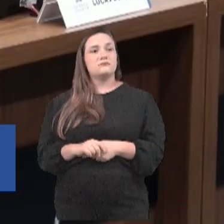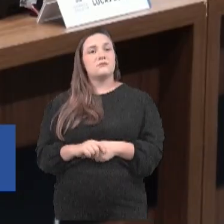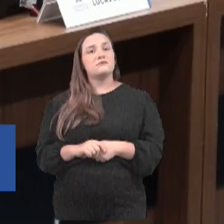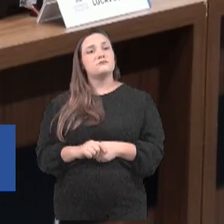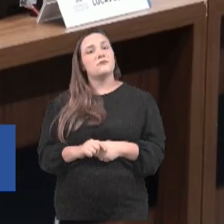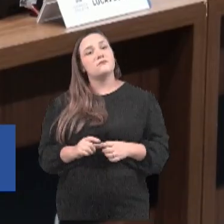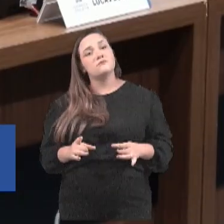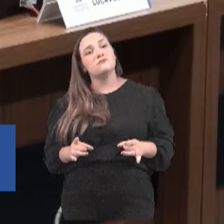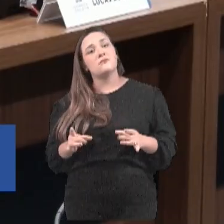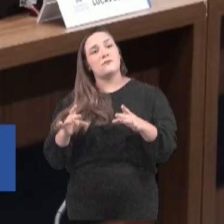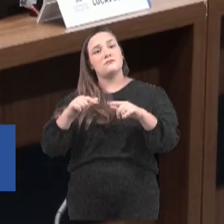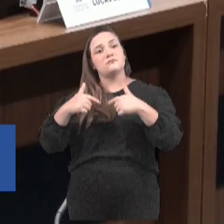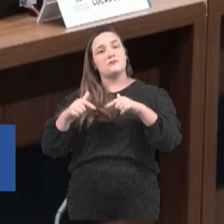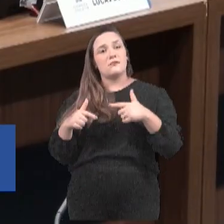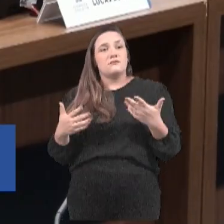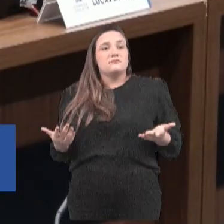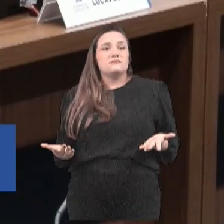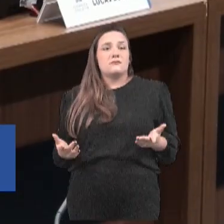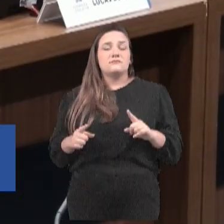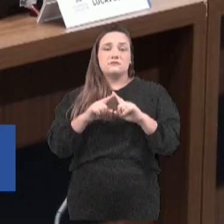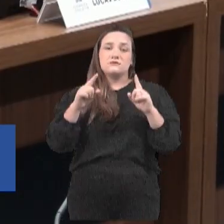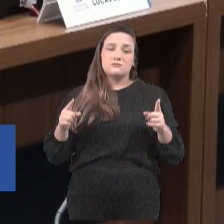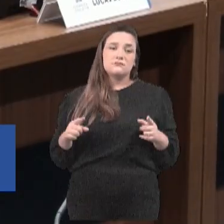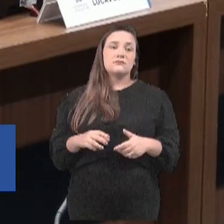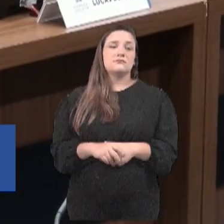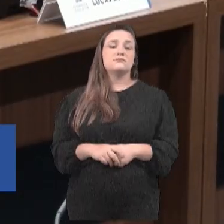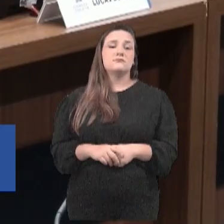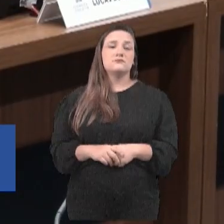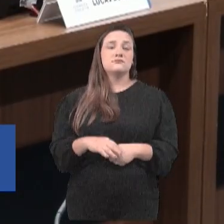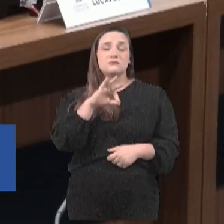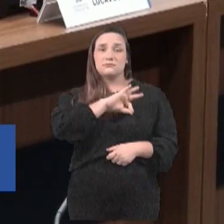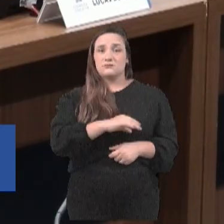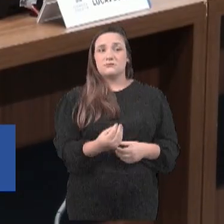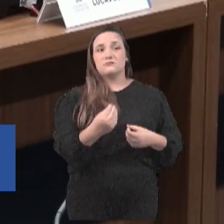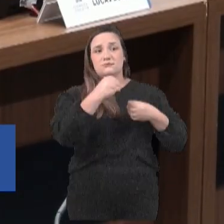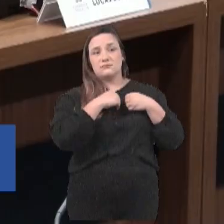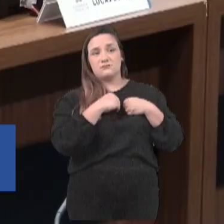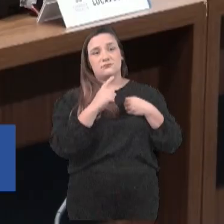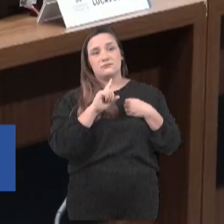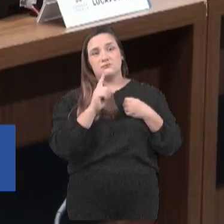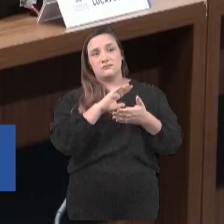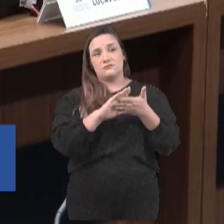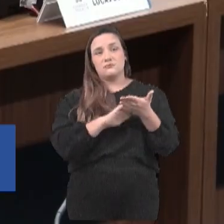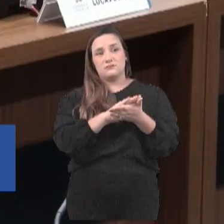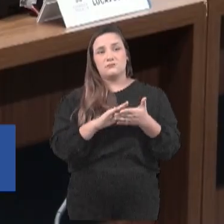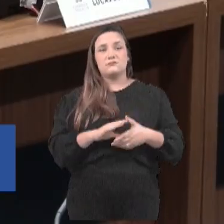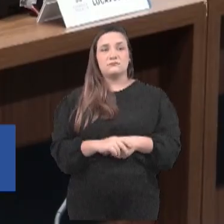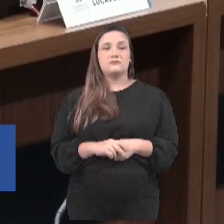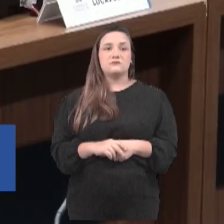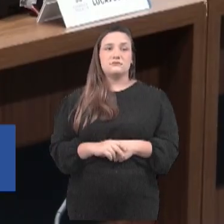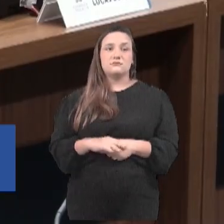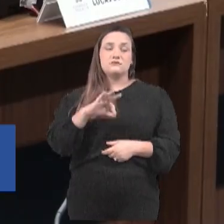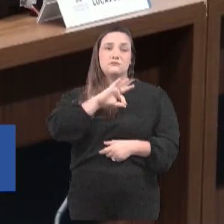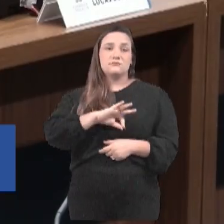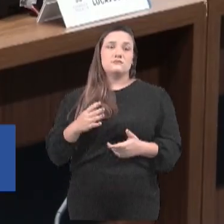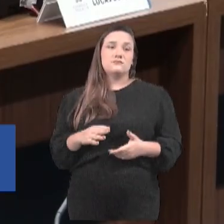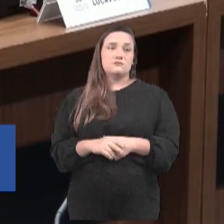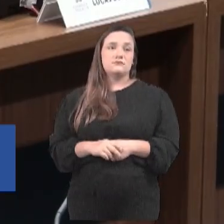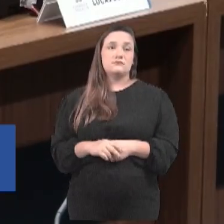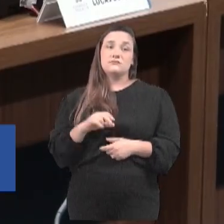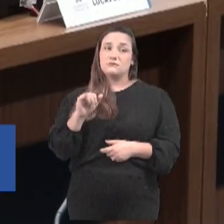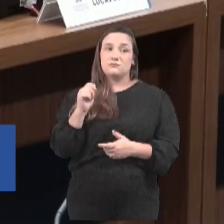vendem seu trabalho e a contrapartida do trabalhador pelo trabalho realizado é o salário. Quando